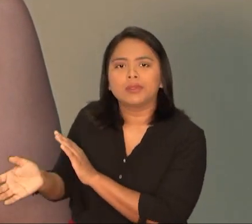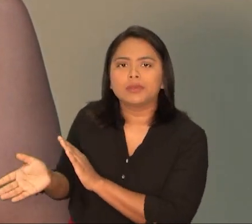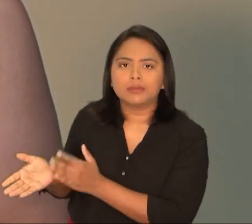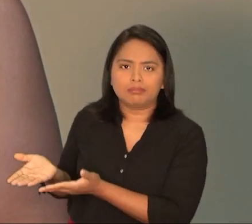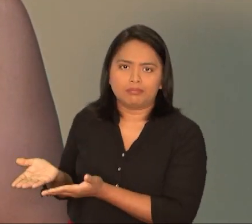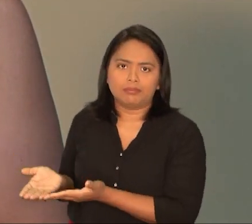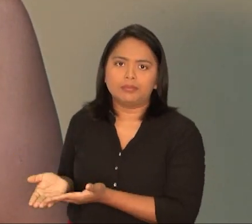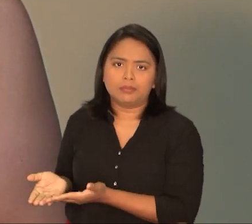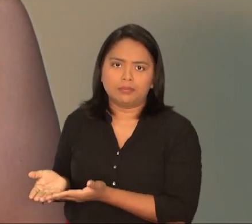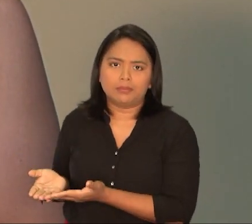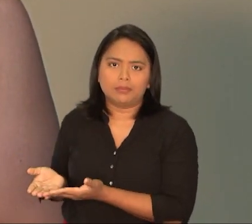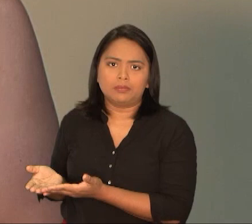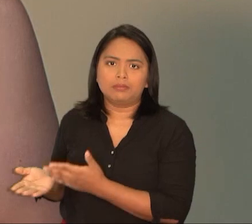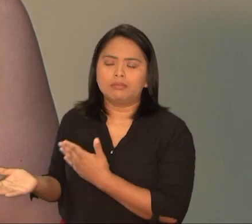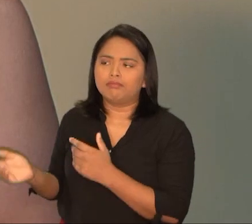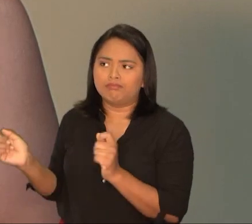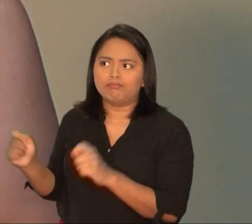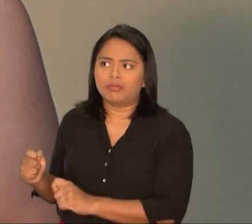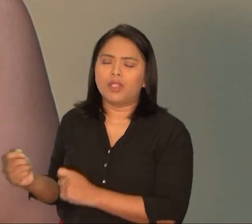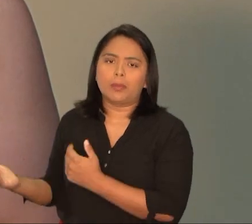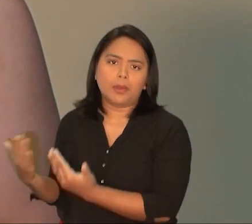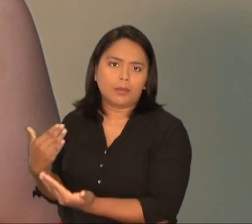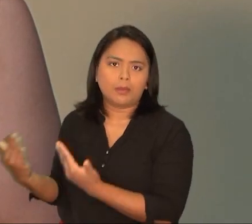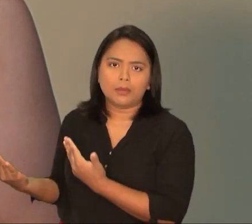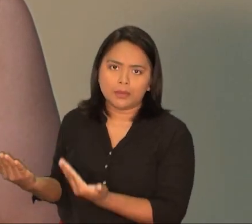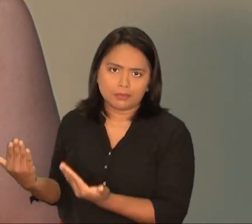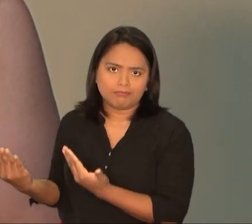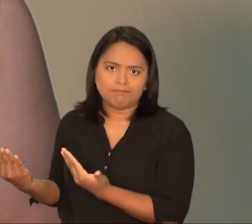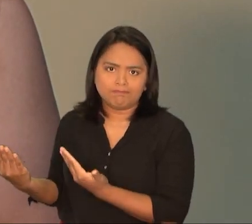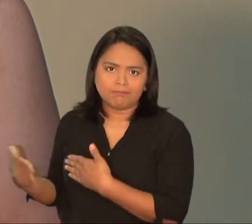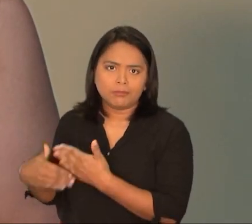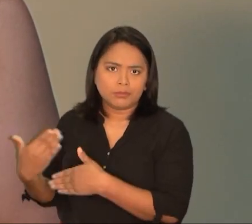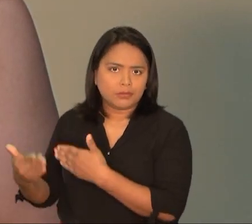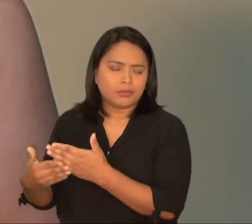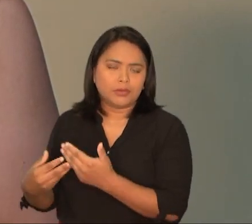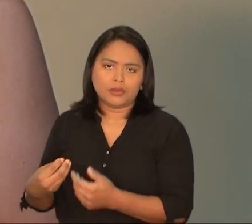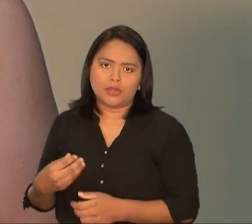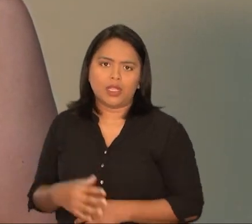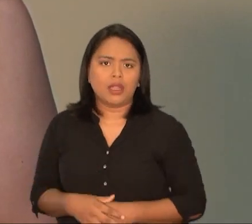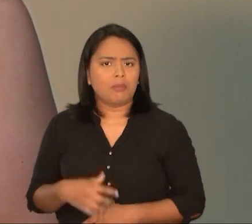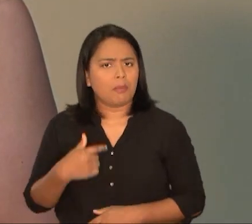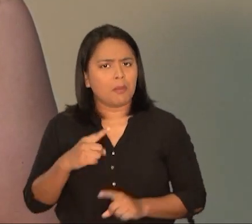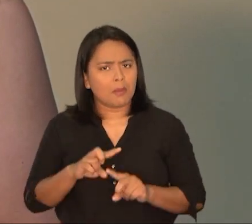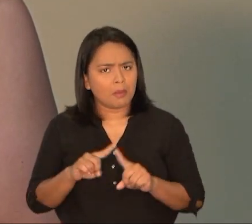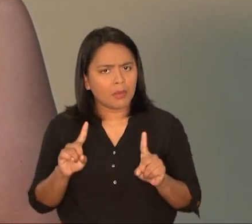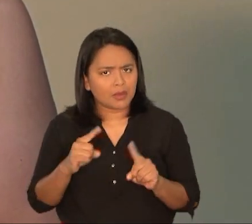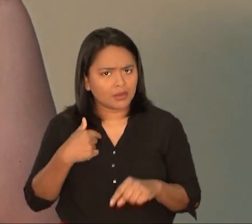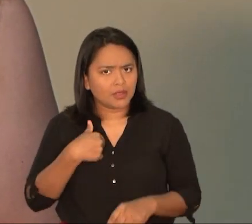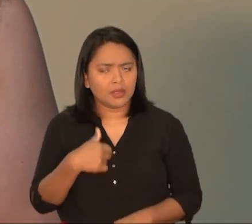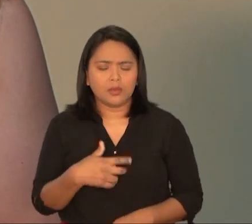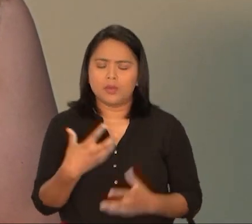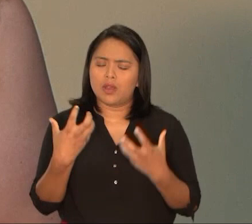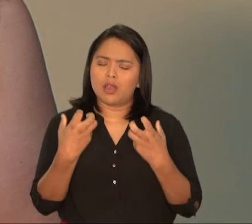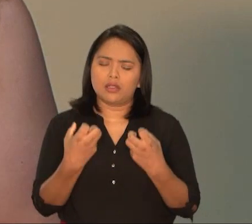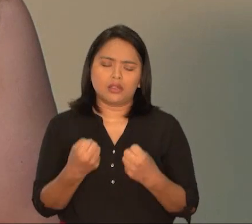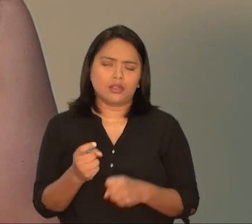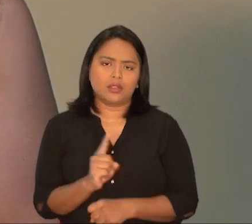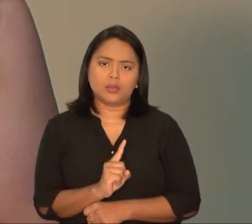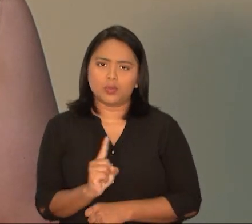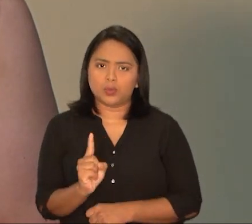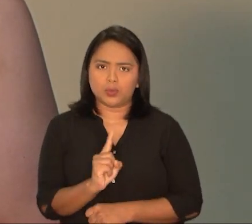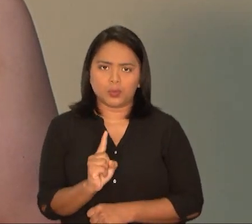eles pudessem ter uma convivência com os filhos. E assim, eu falei para Deus que eu nunca ia aceitar uma condição dessa para o meu